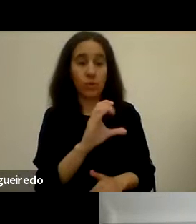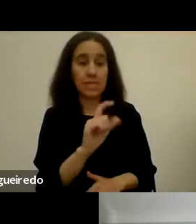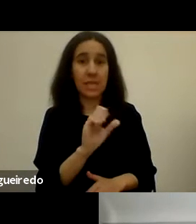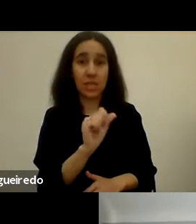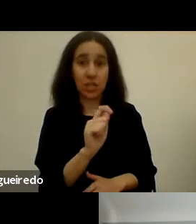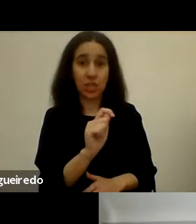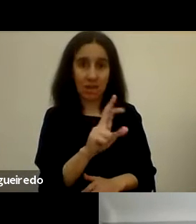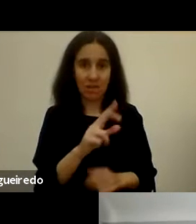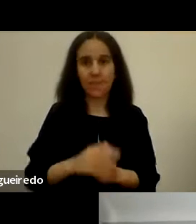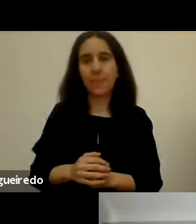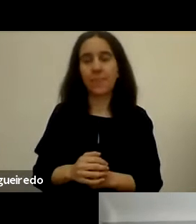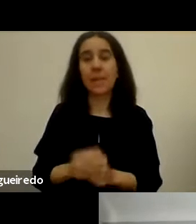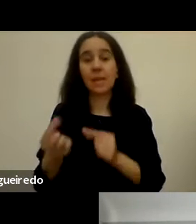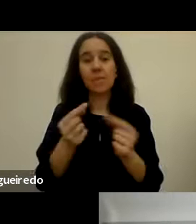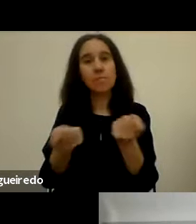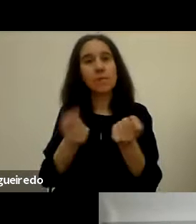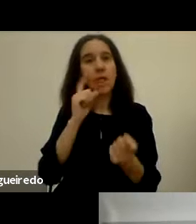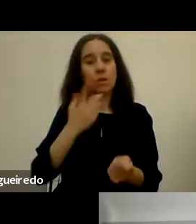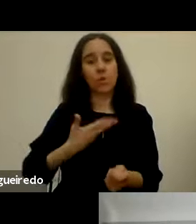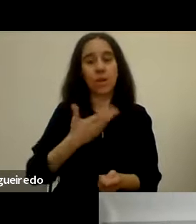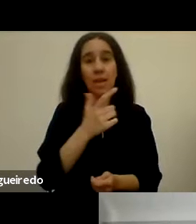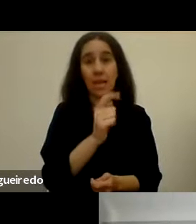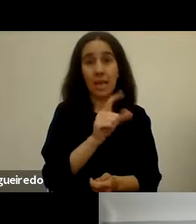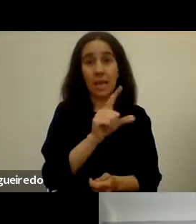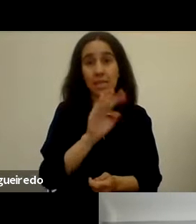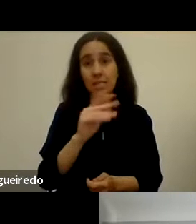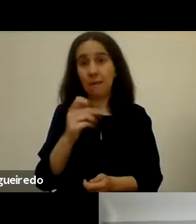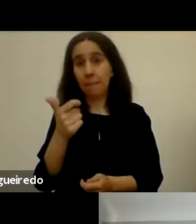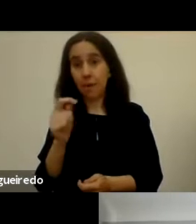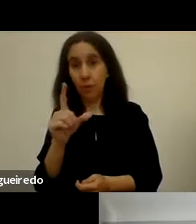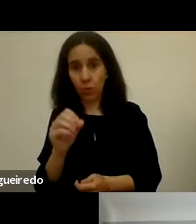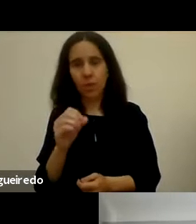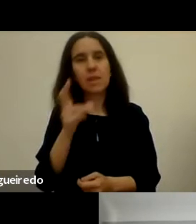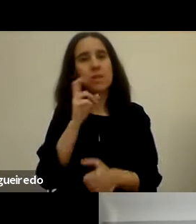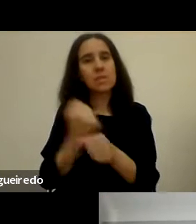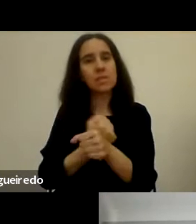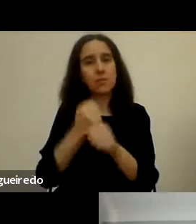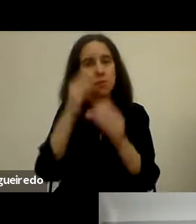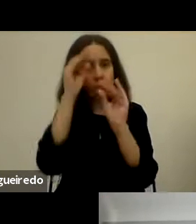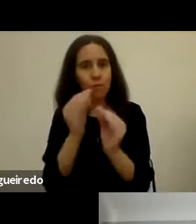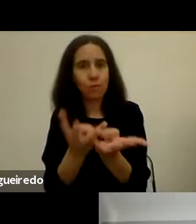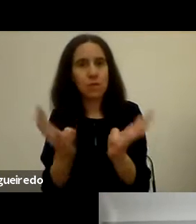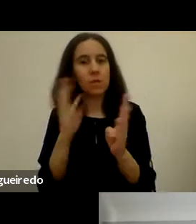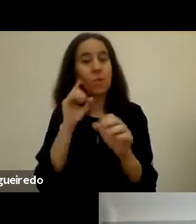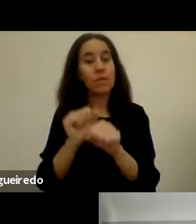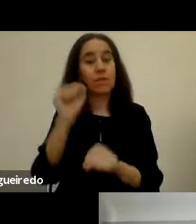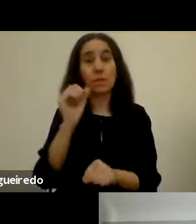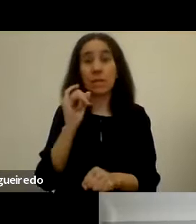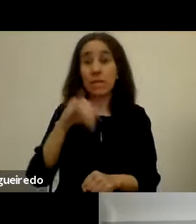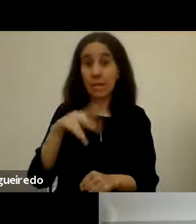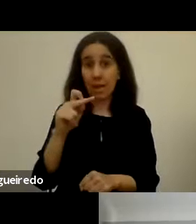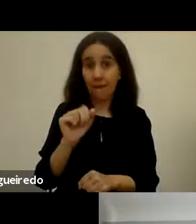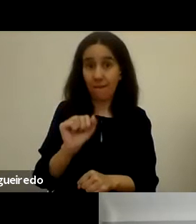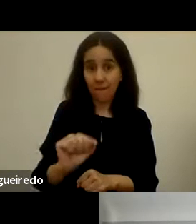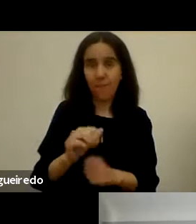Vai moderar o debate a doutora Elsa Belo, a diretora de Serviços da Formação e Qualificação do INA,